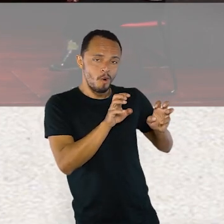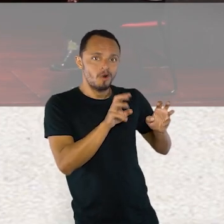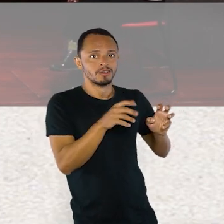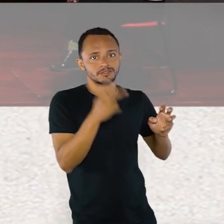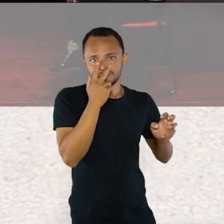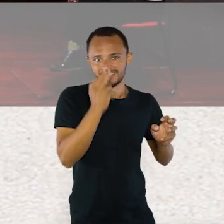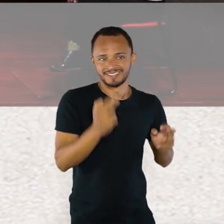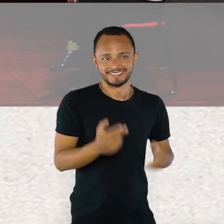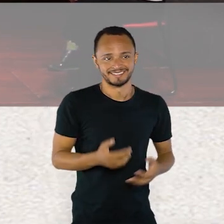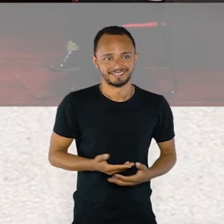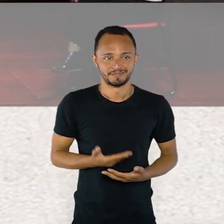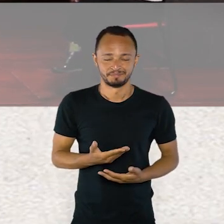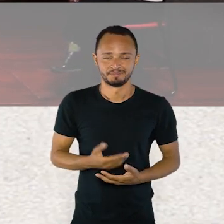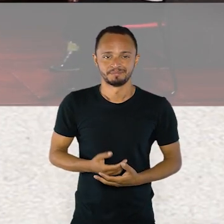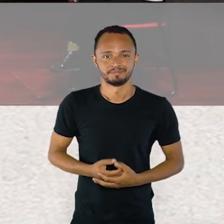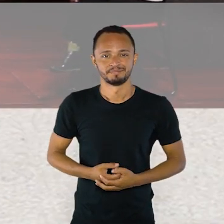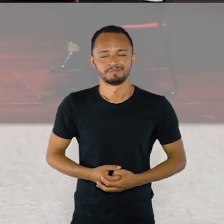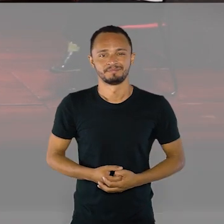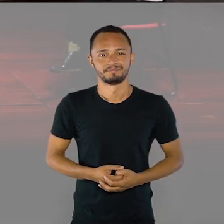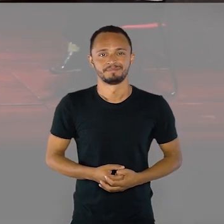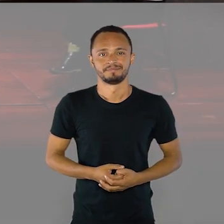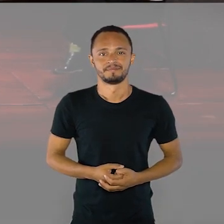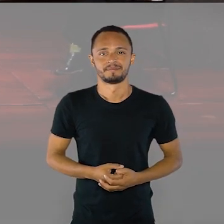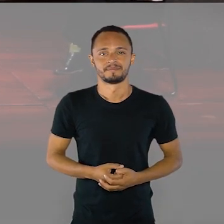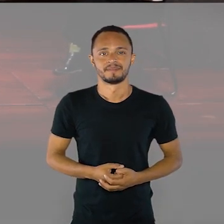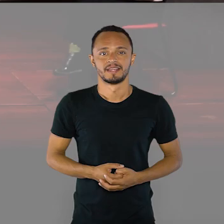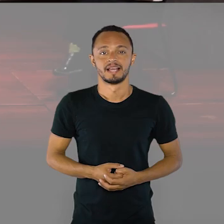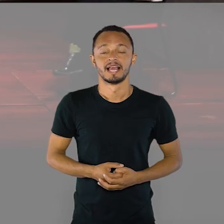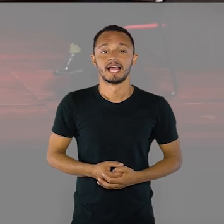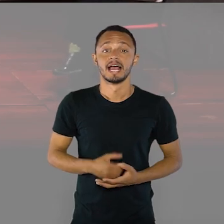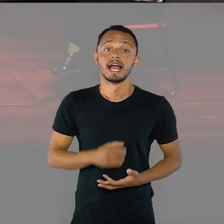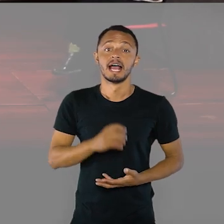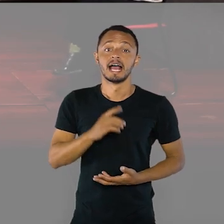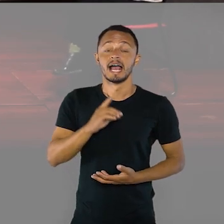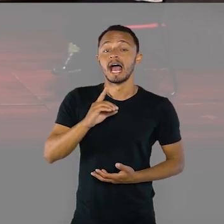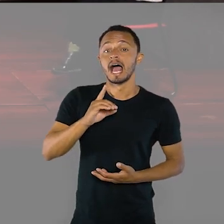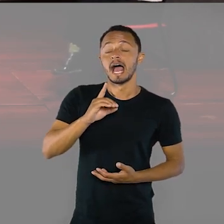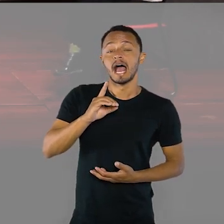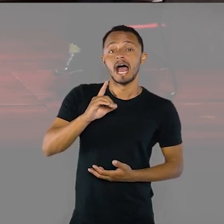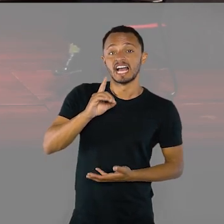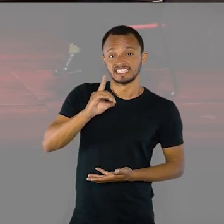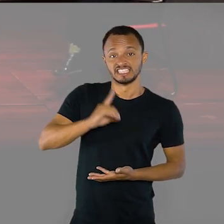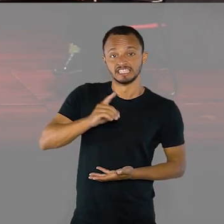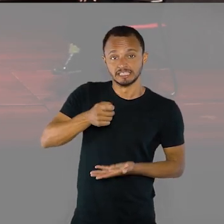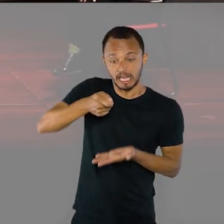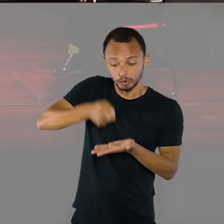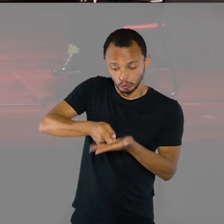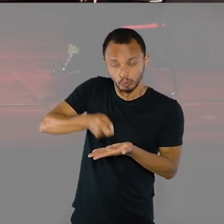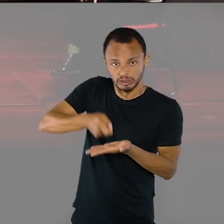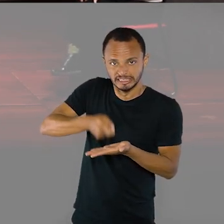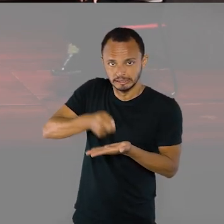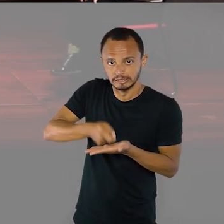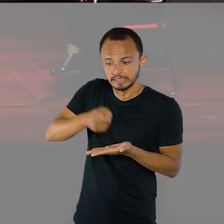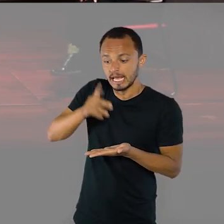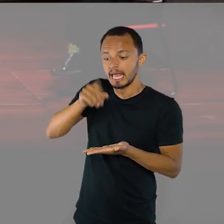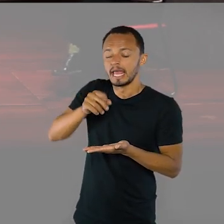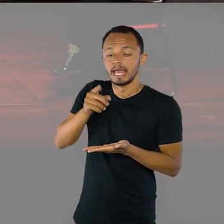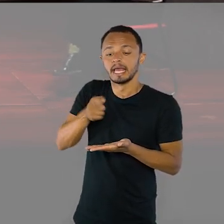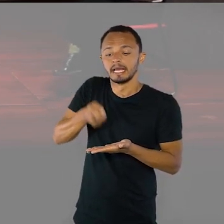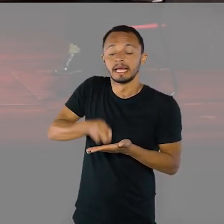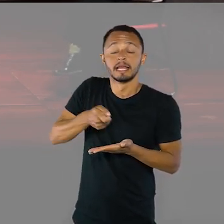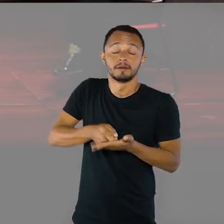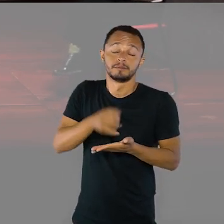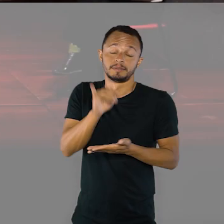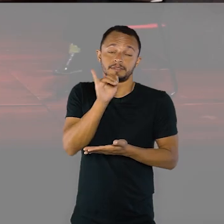uma. A ditadura foi, aos poucos, mudando o caráter da festa cívica da independência, né?